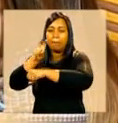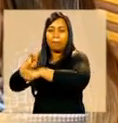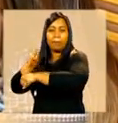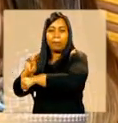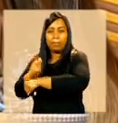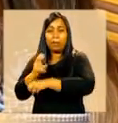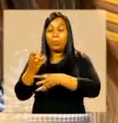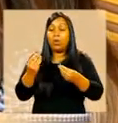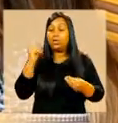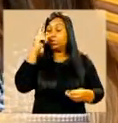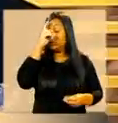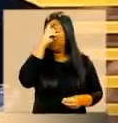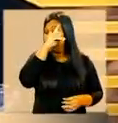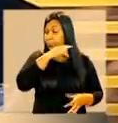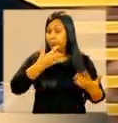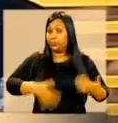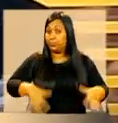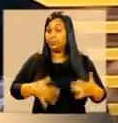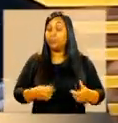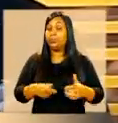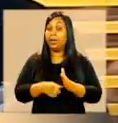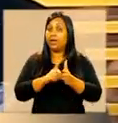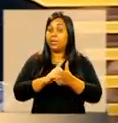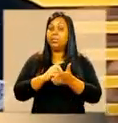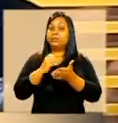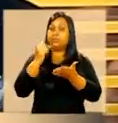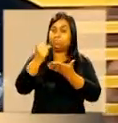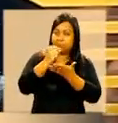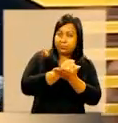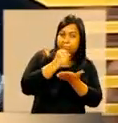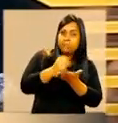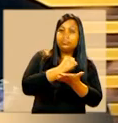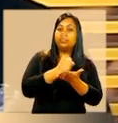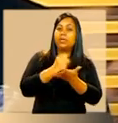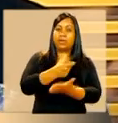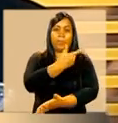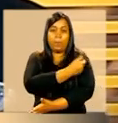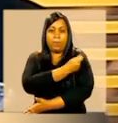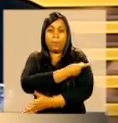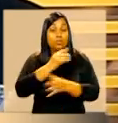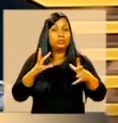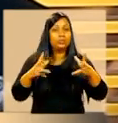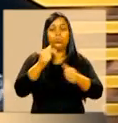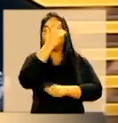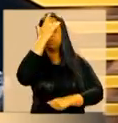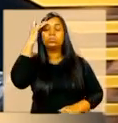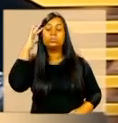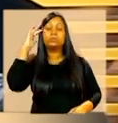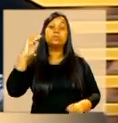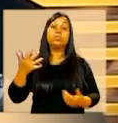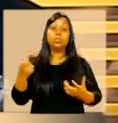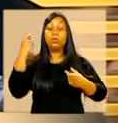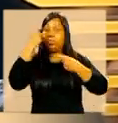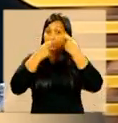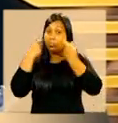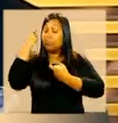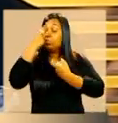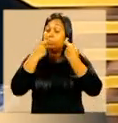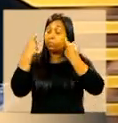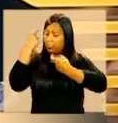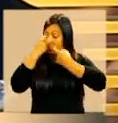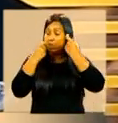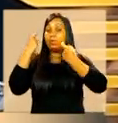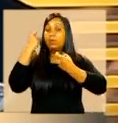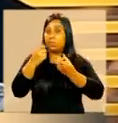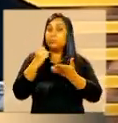dificuldade imensa, porque a gente tem que providenciar comprovante de vacinação de todos os passageiros. Então é uma preocupação grande